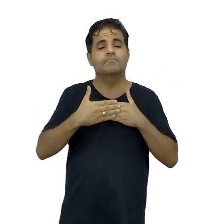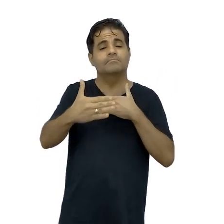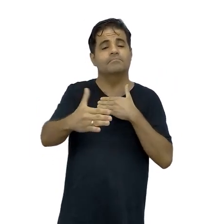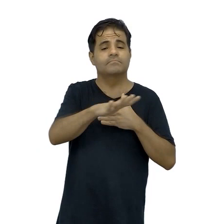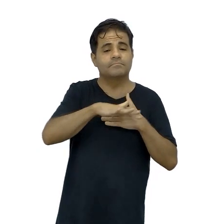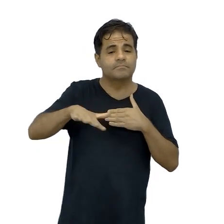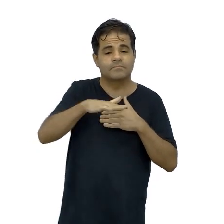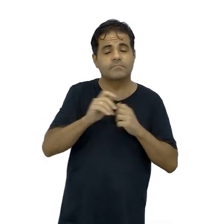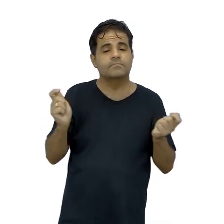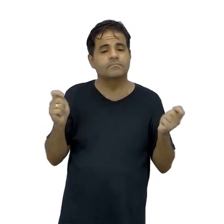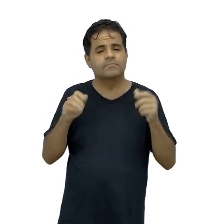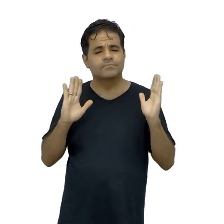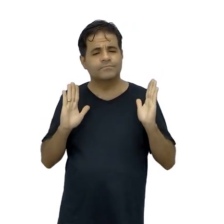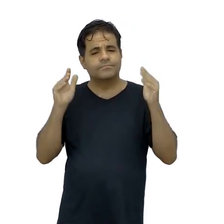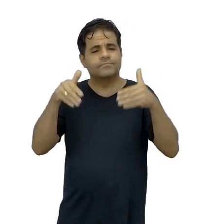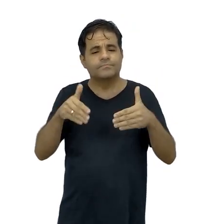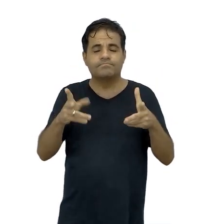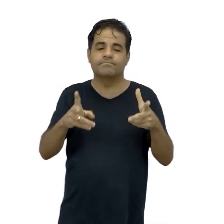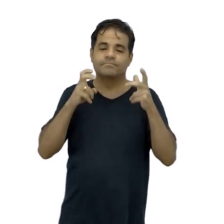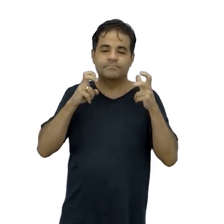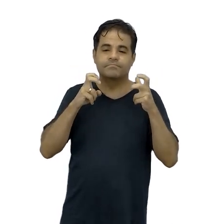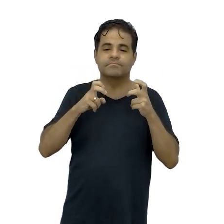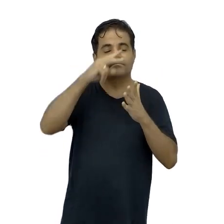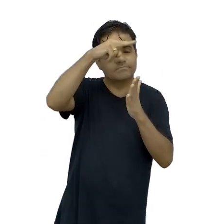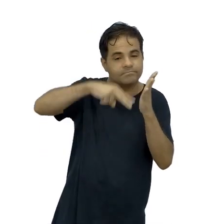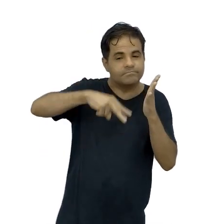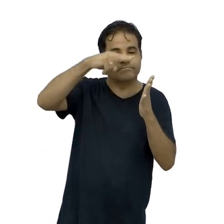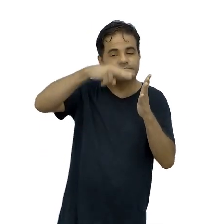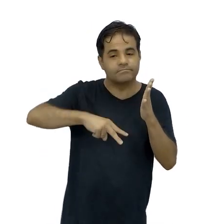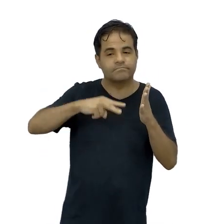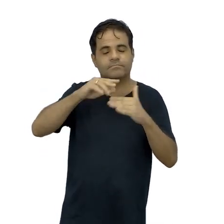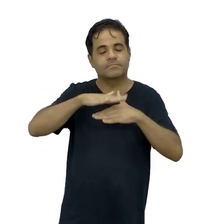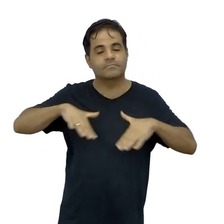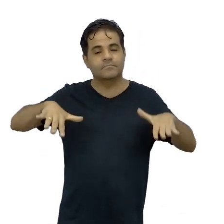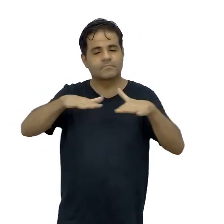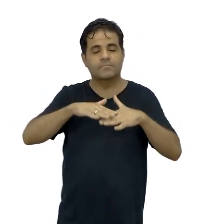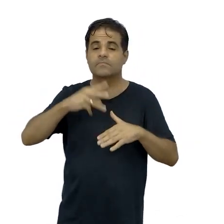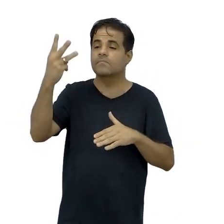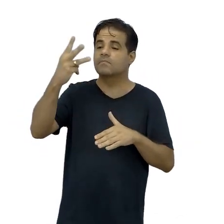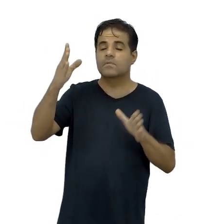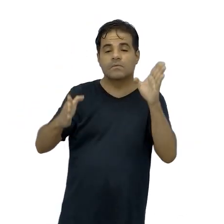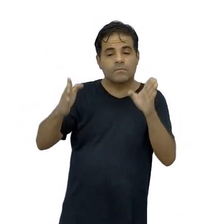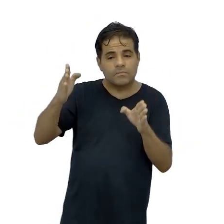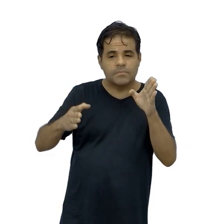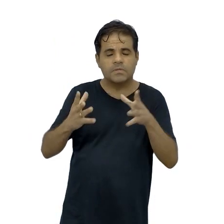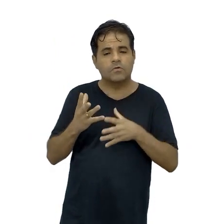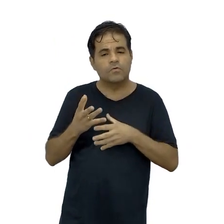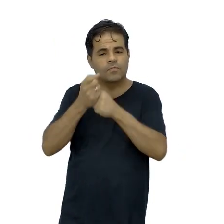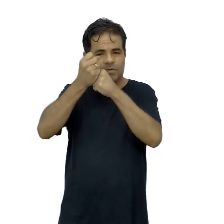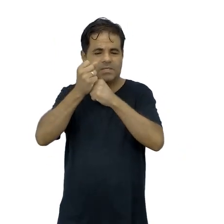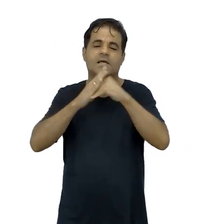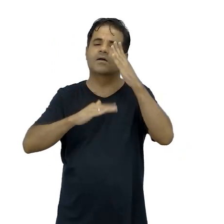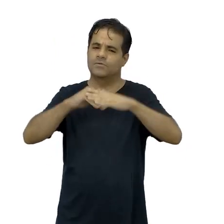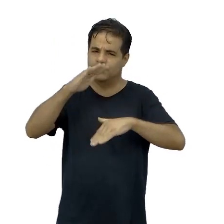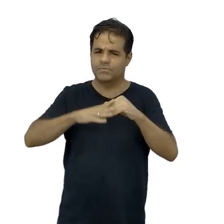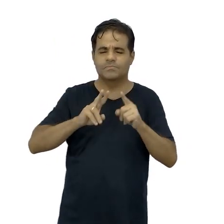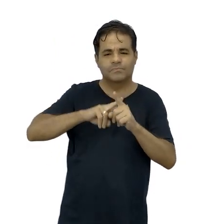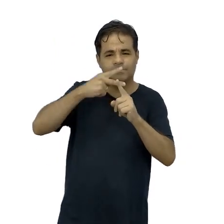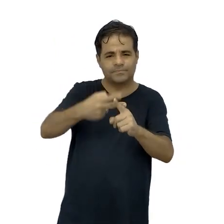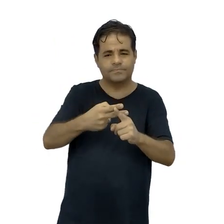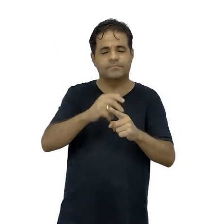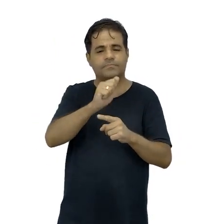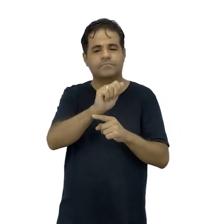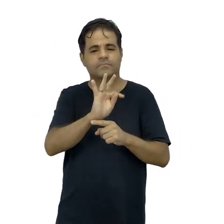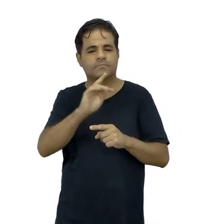tendo por foco a concepção de leitura. E nosso terceiro momento, fortalecer as ações de desdobramento